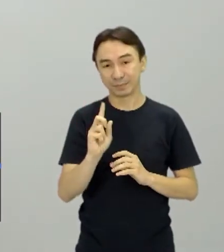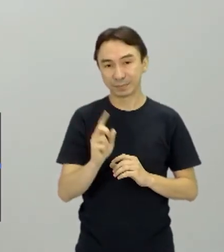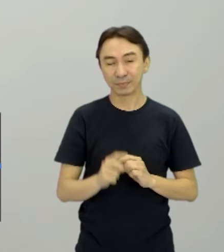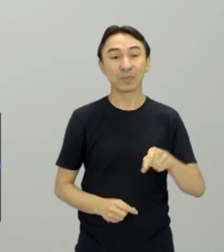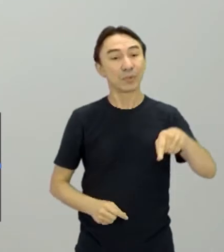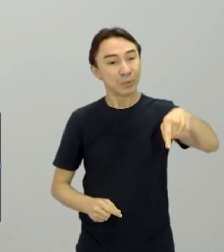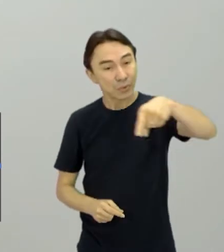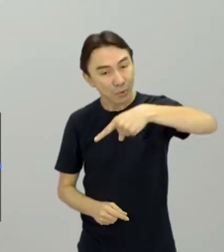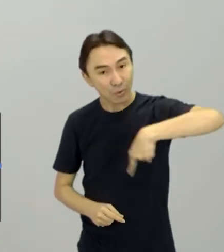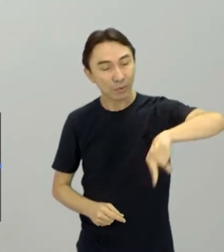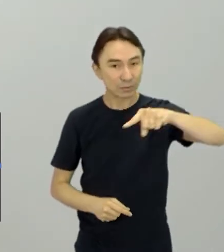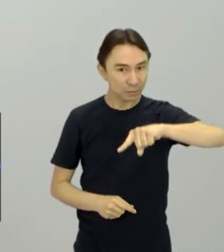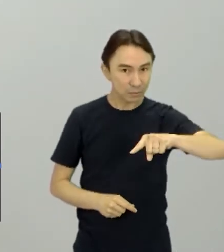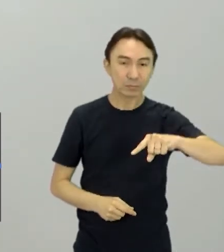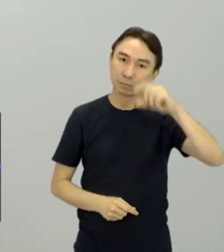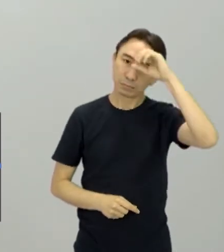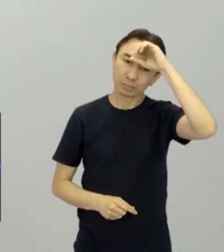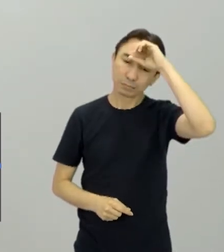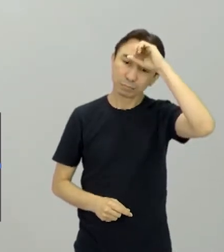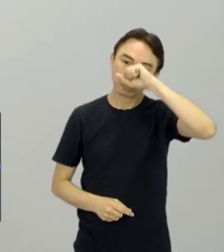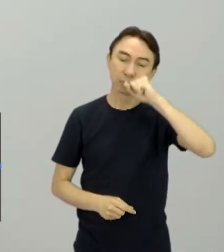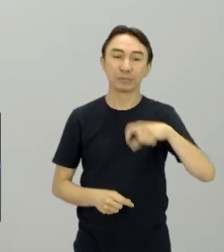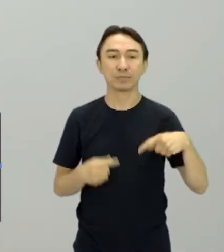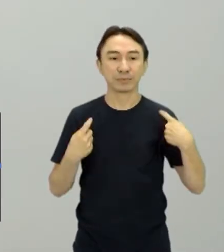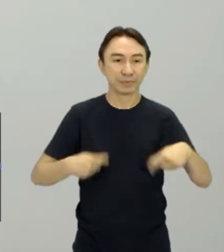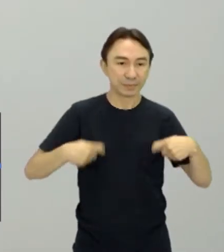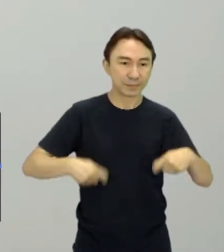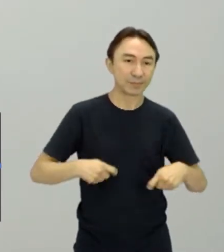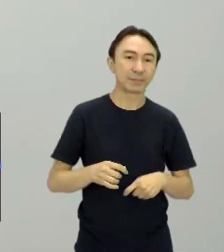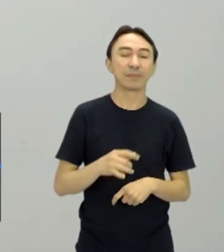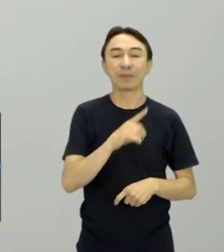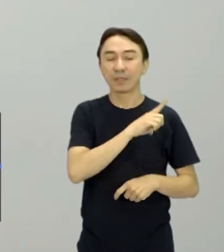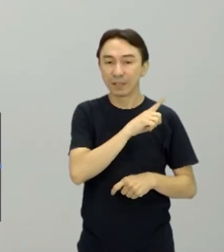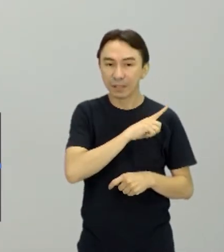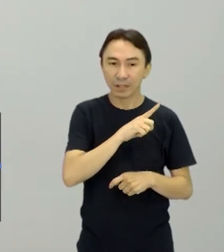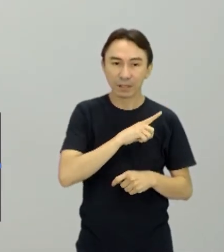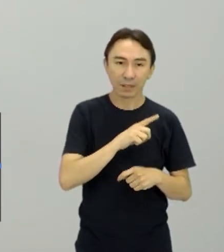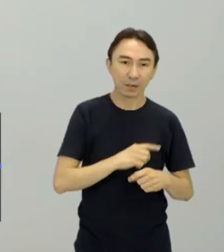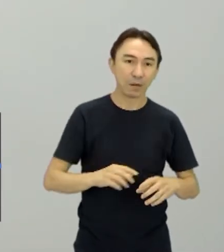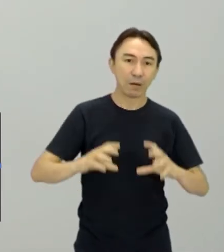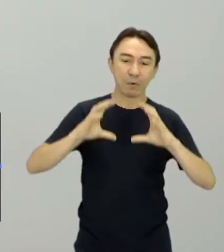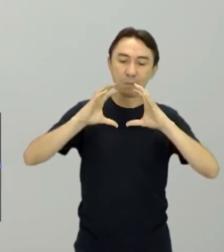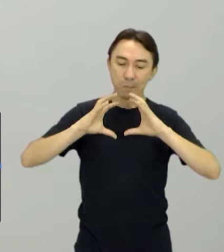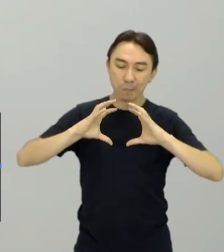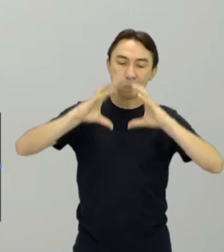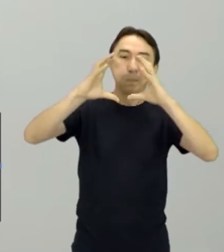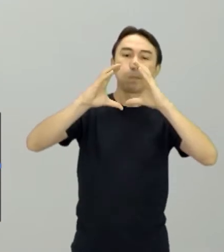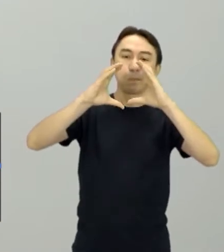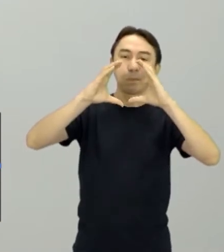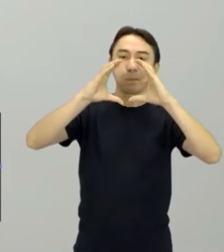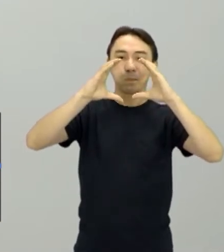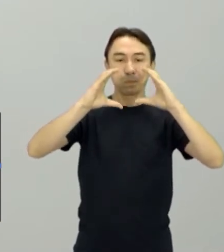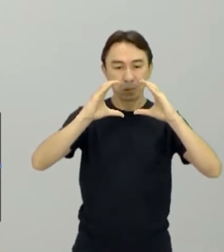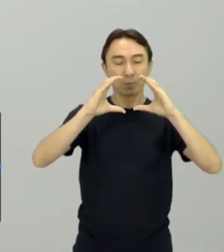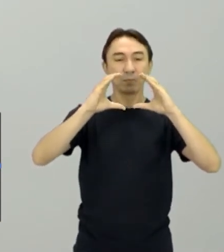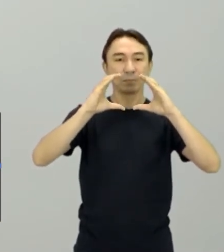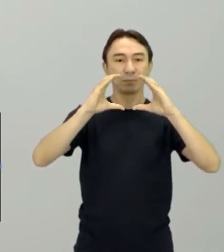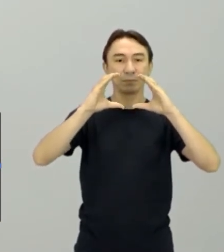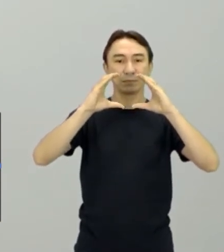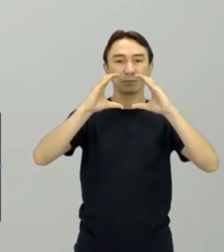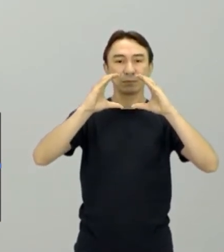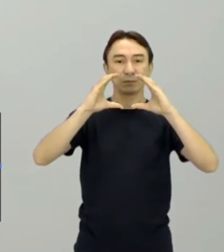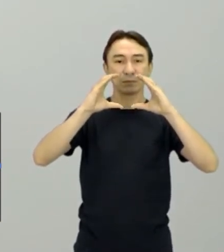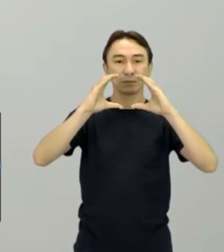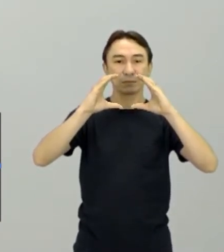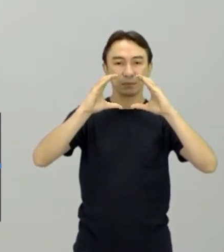aprender a separar, né? Eu tenho um modelo de Terra achatada, que é para eu entender que tem um achatamento, mas a Terra, na